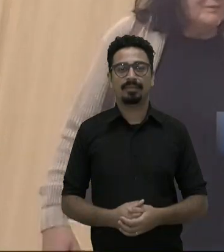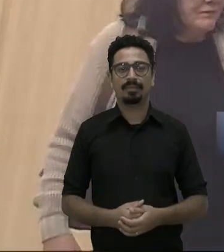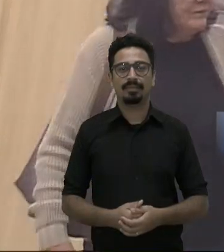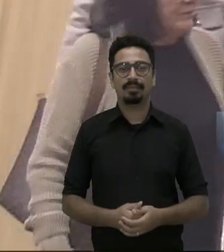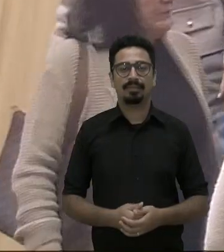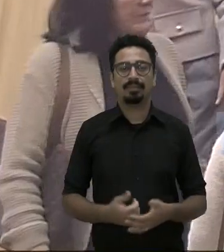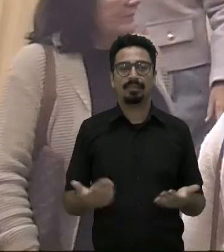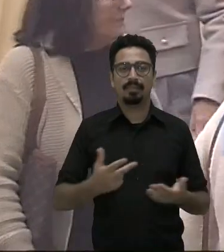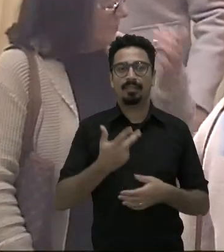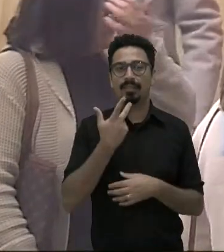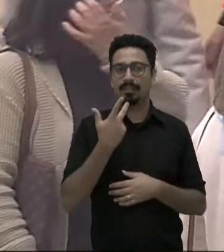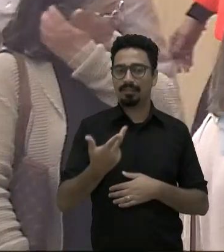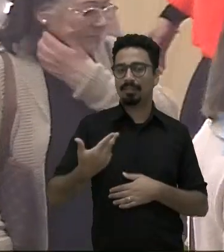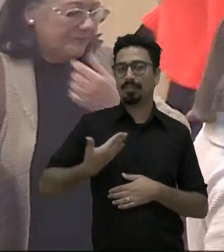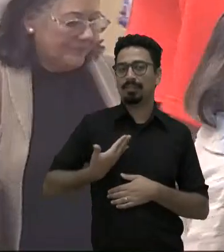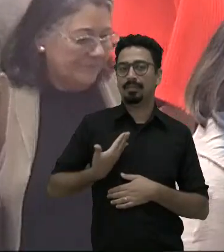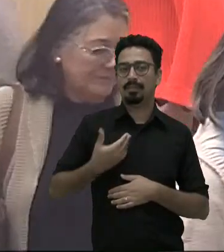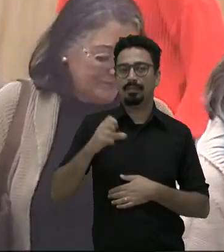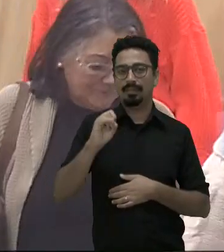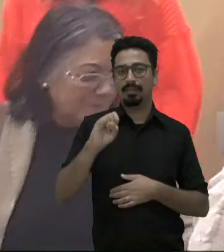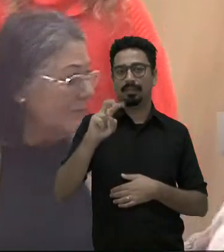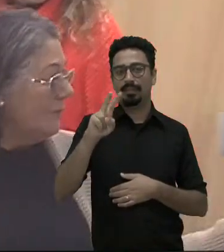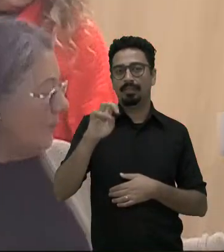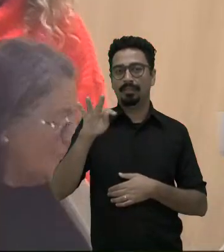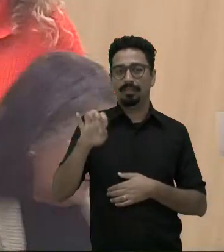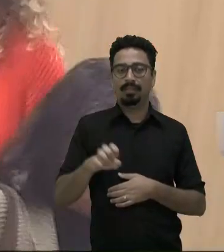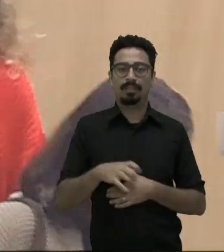Concedemos a palavra à amiga Ivete.